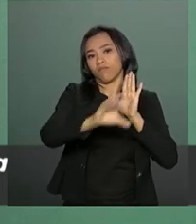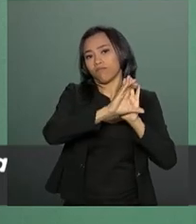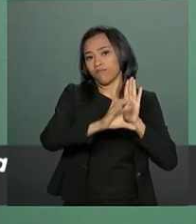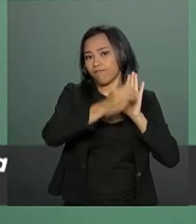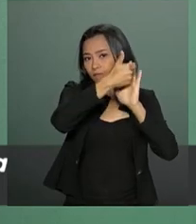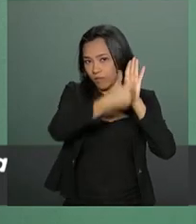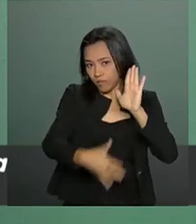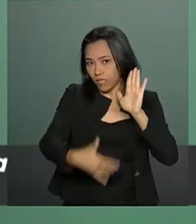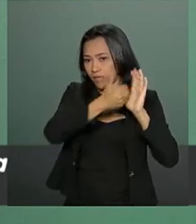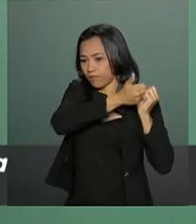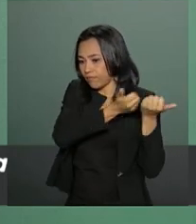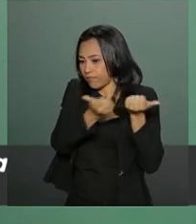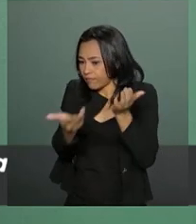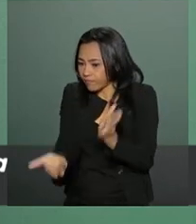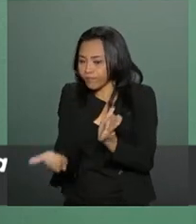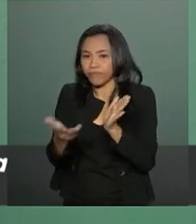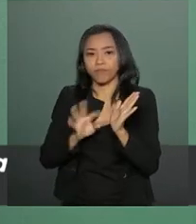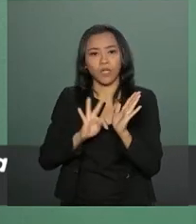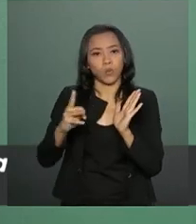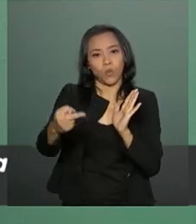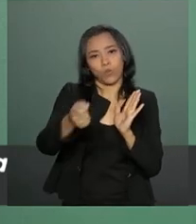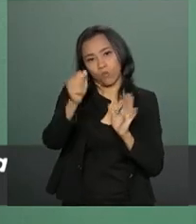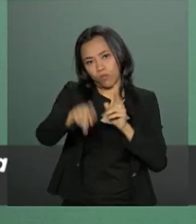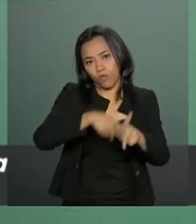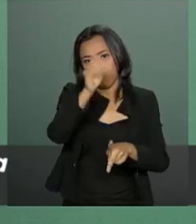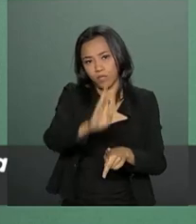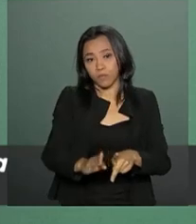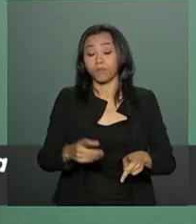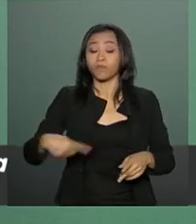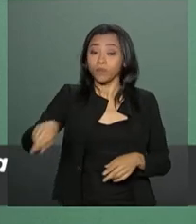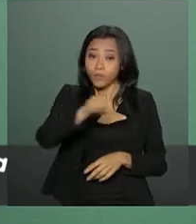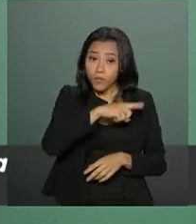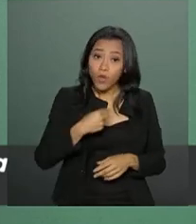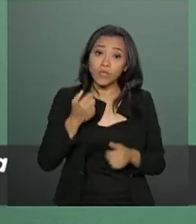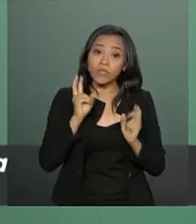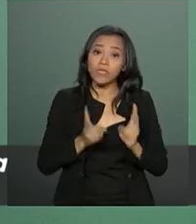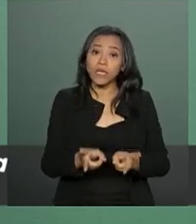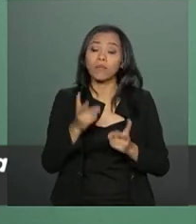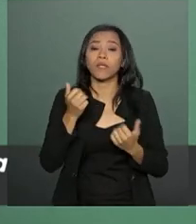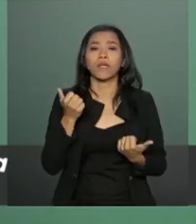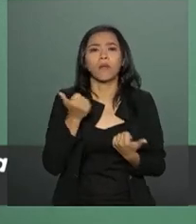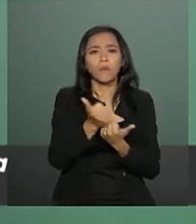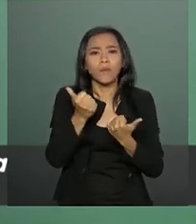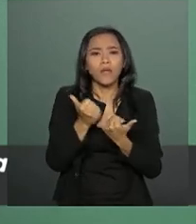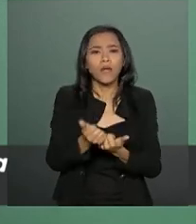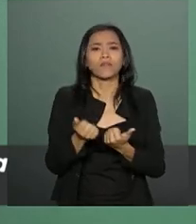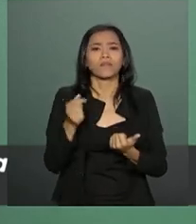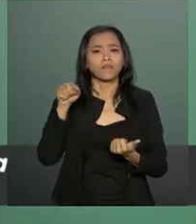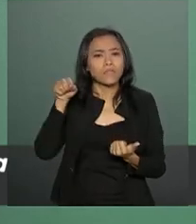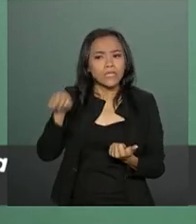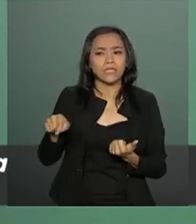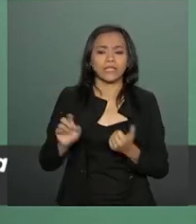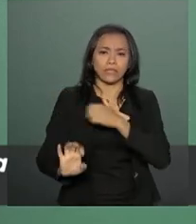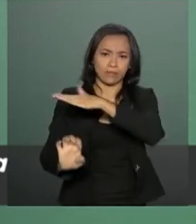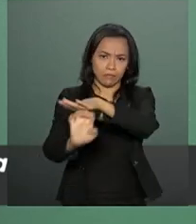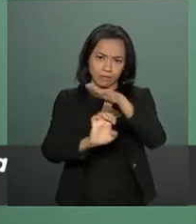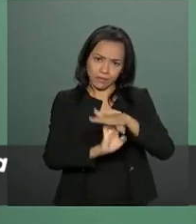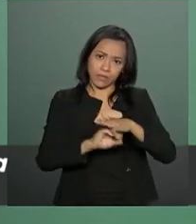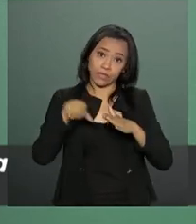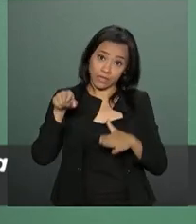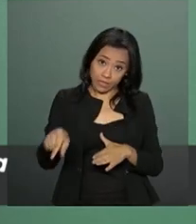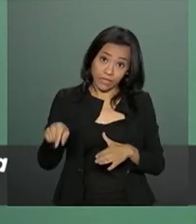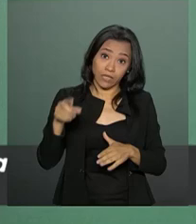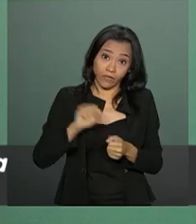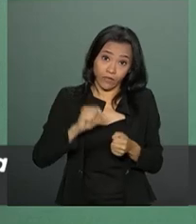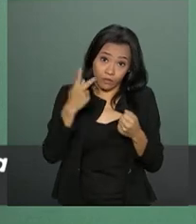de modo que minha última palavra alicerçado ancorado apoiado por este grande investimento que a toyota tem